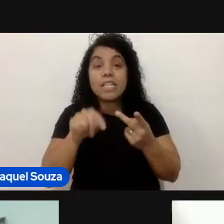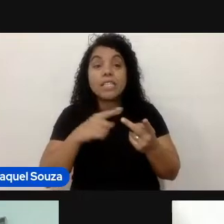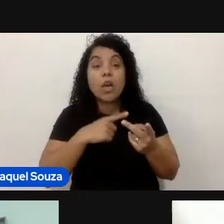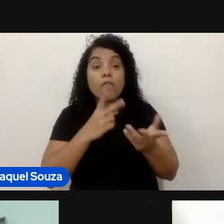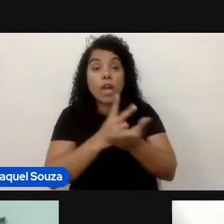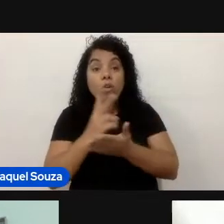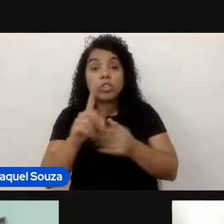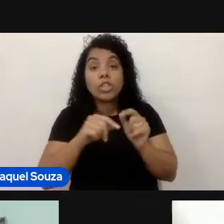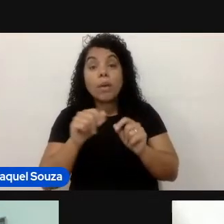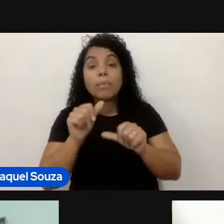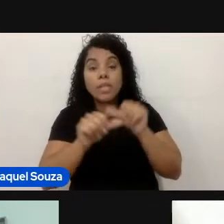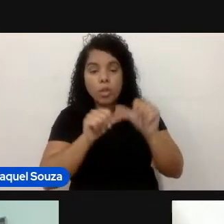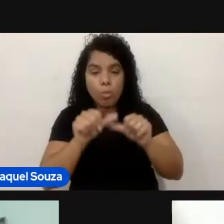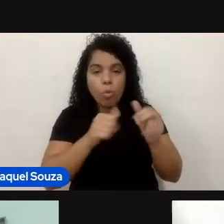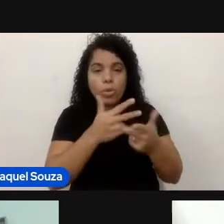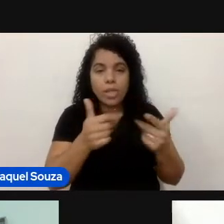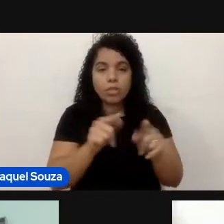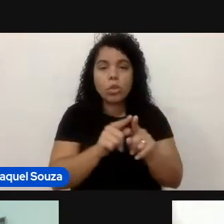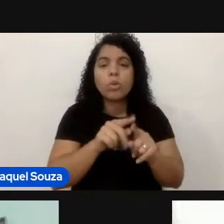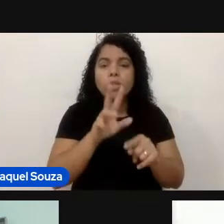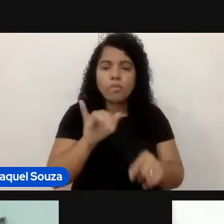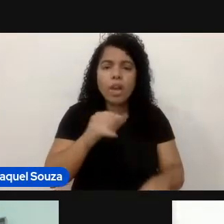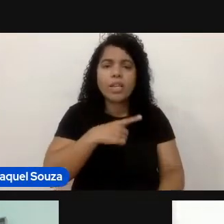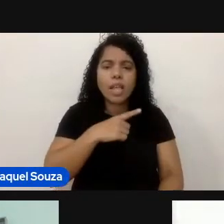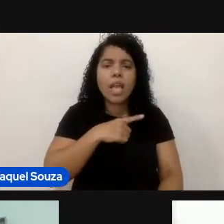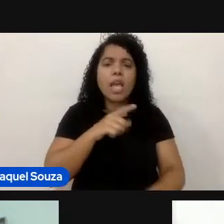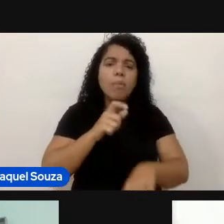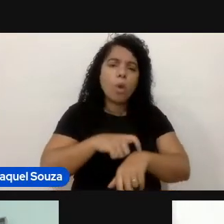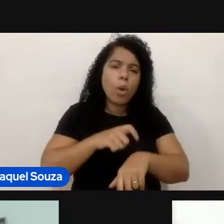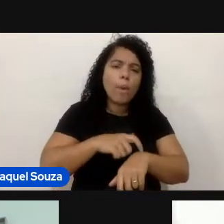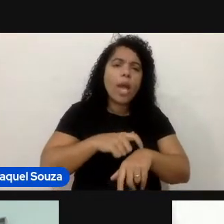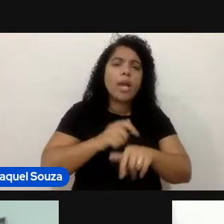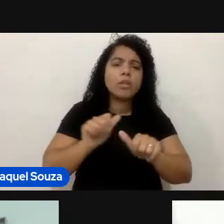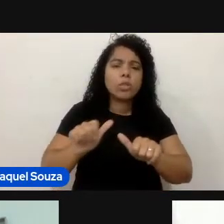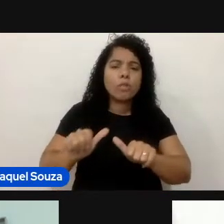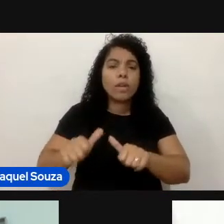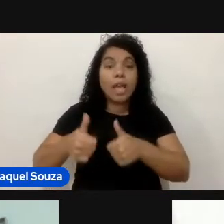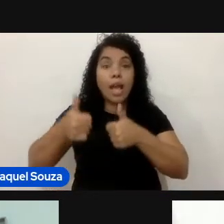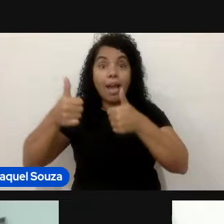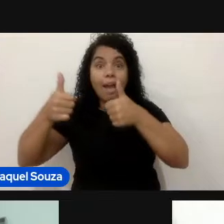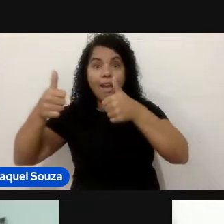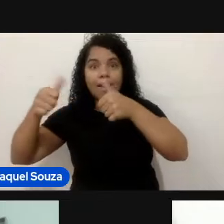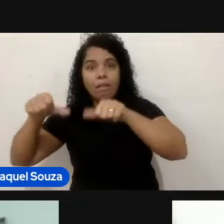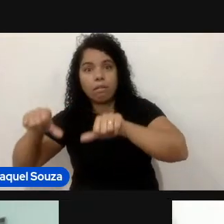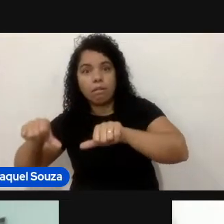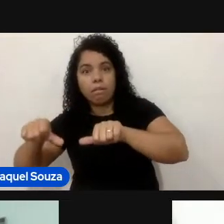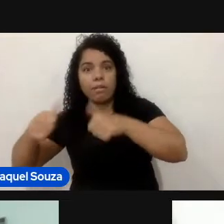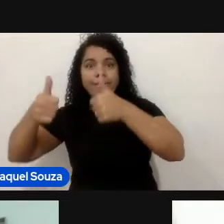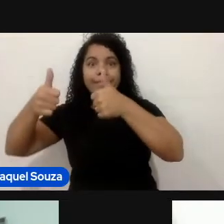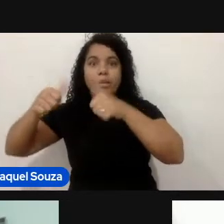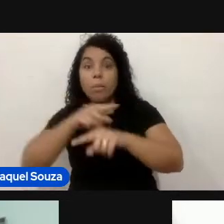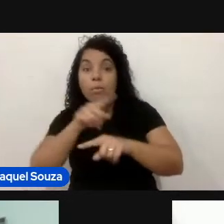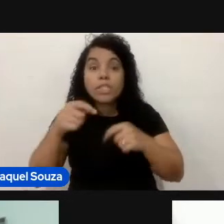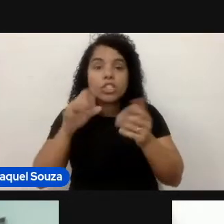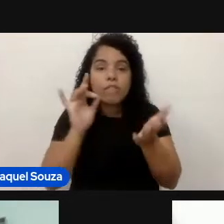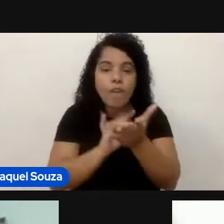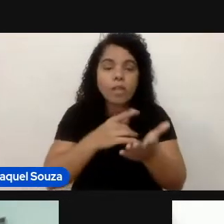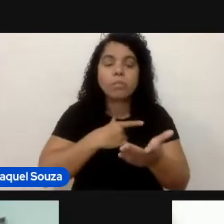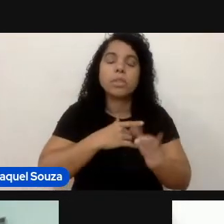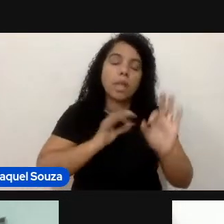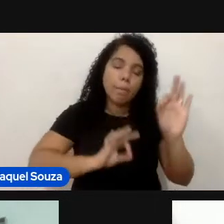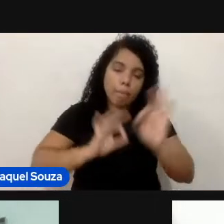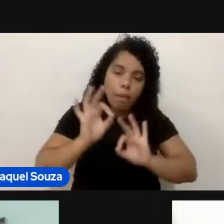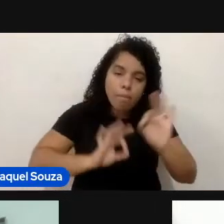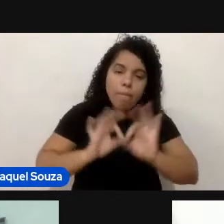passando por muitas mutações. Então, vai ter momentos que vão estar em alta, momentos que vão estar em baixa, mas o que vocês precisam é, de fato, estarem preparados para isso, com